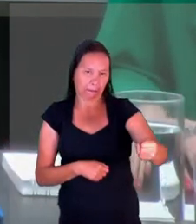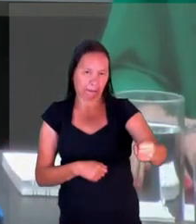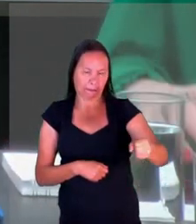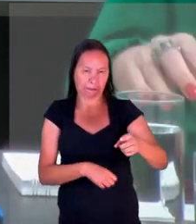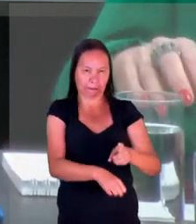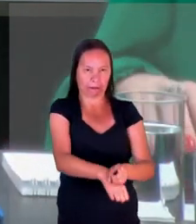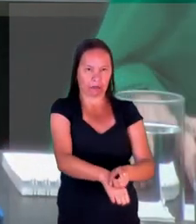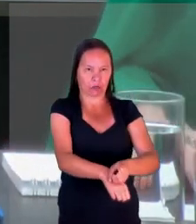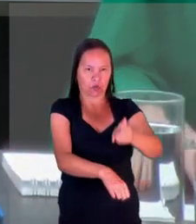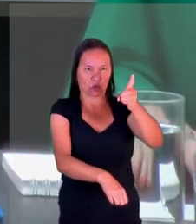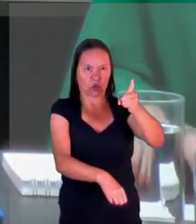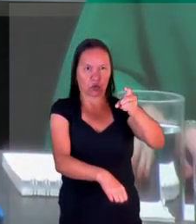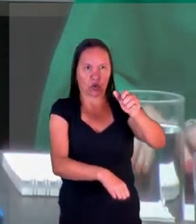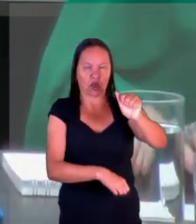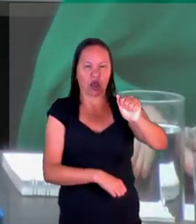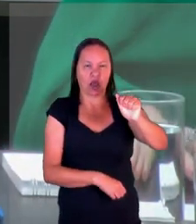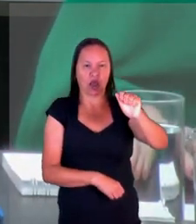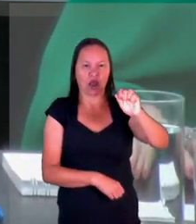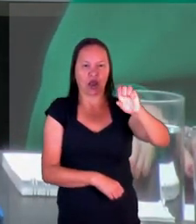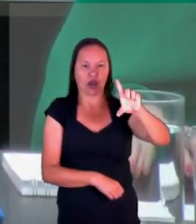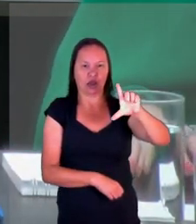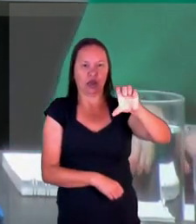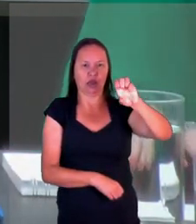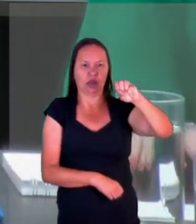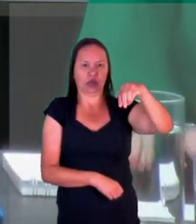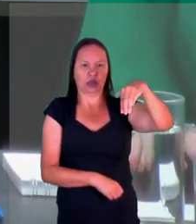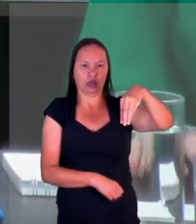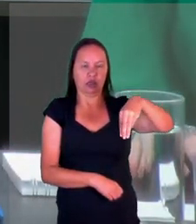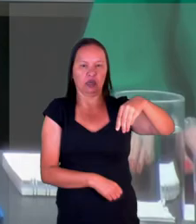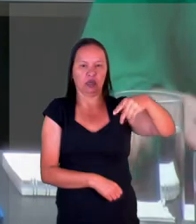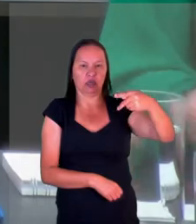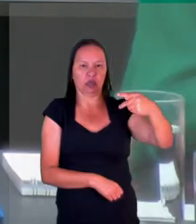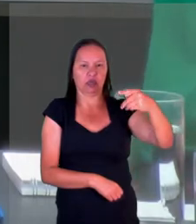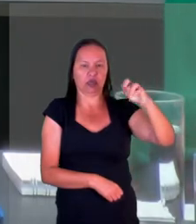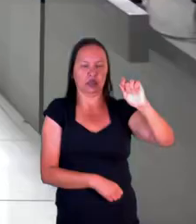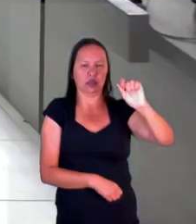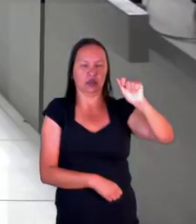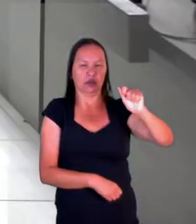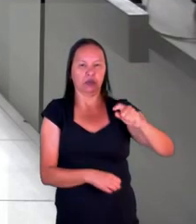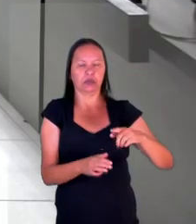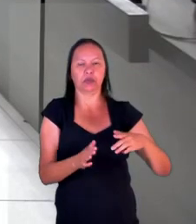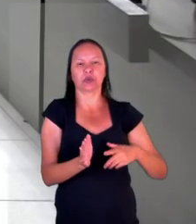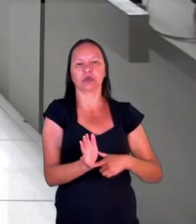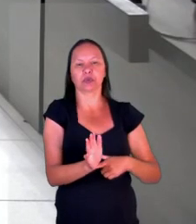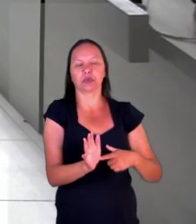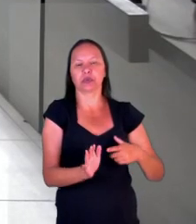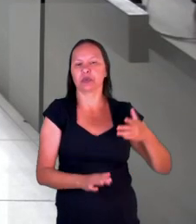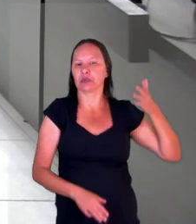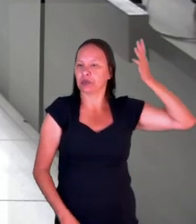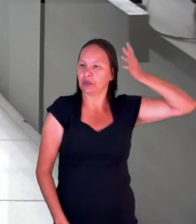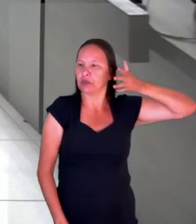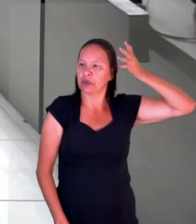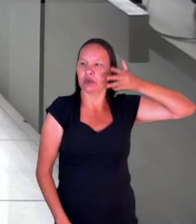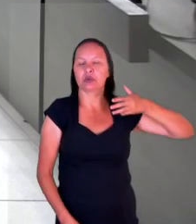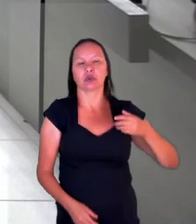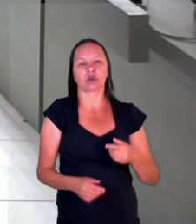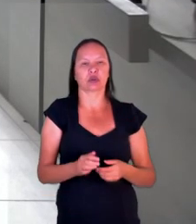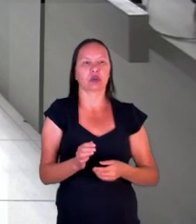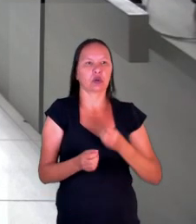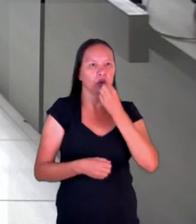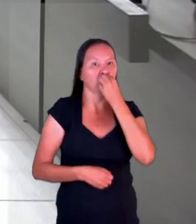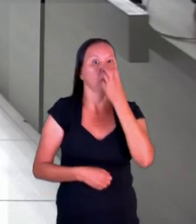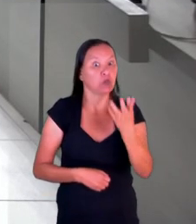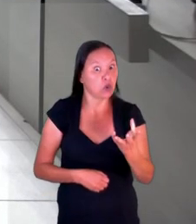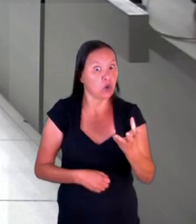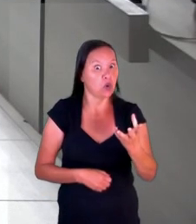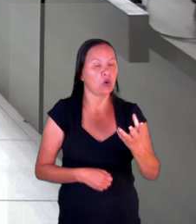Olímpio tá online já pronto a primeira apresentação de boas práticas será a